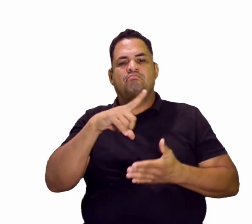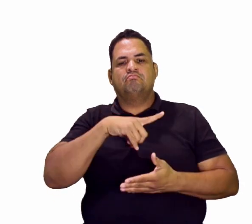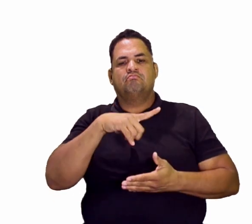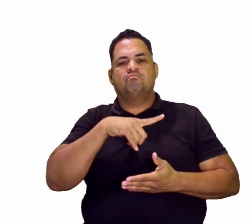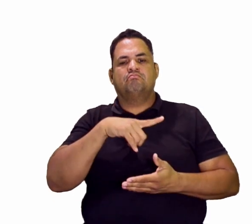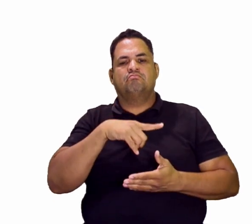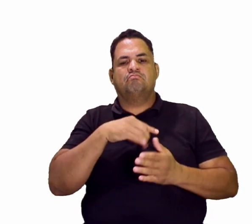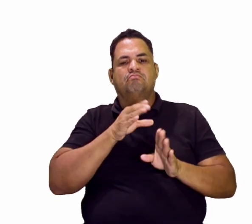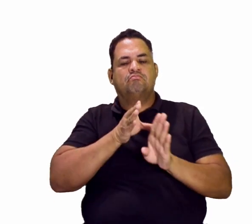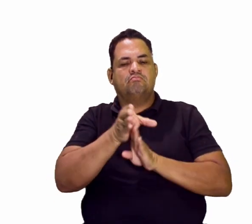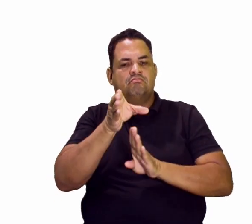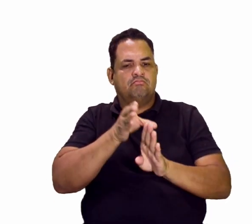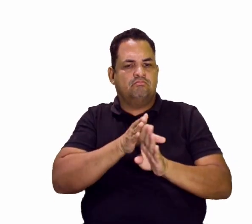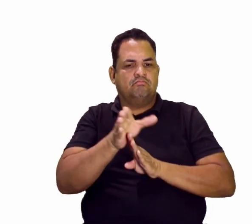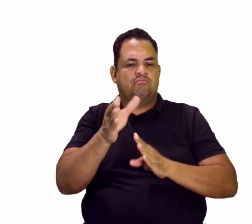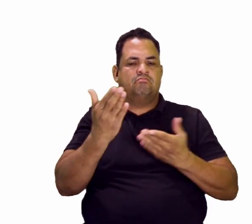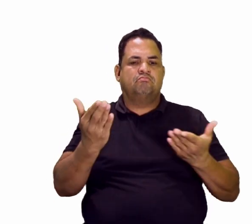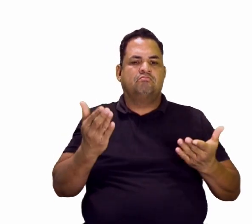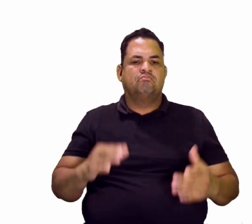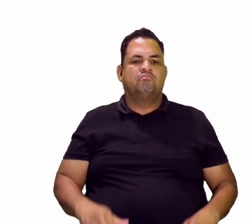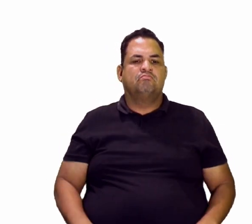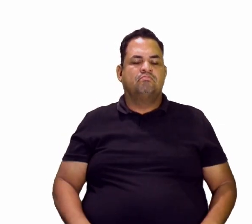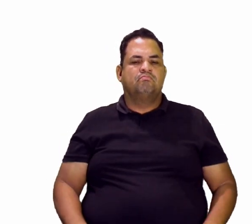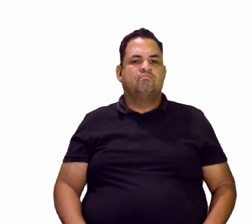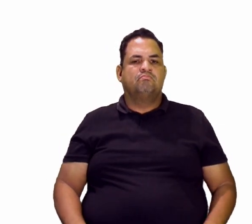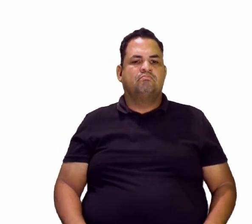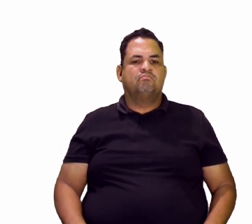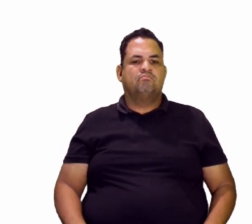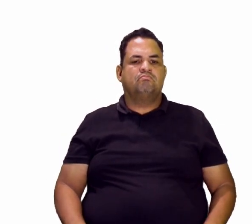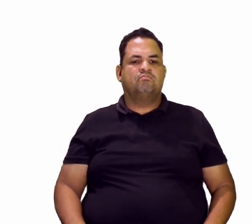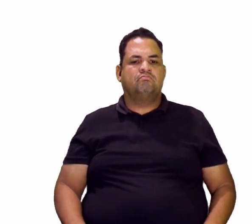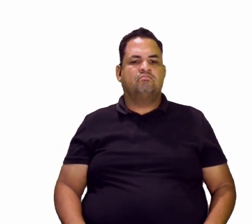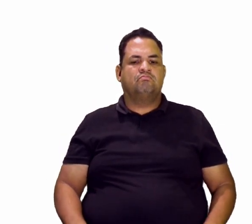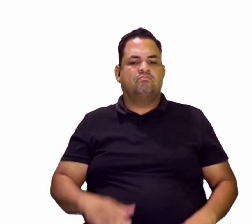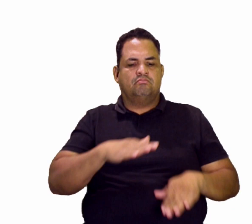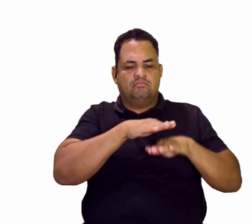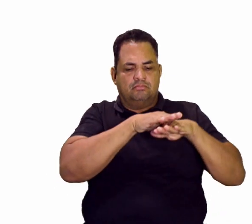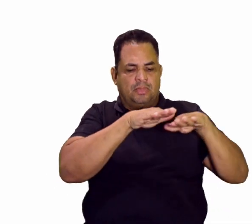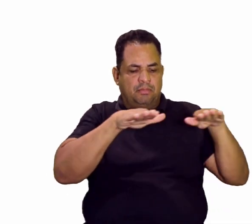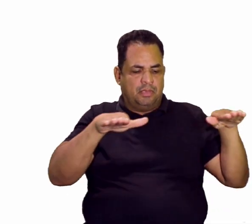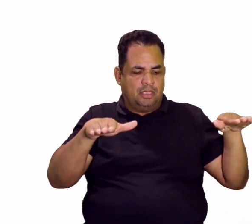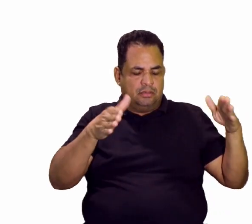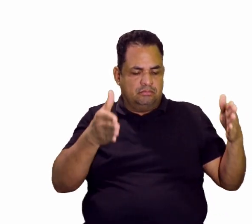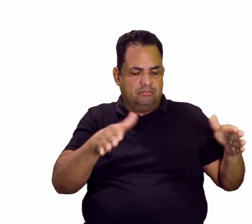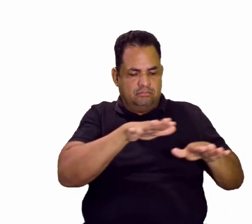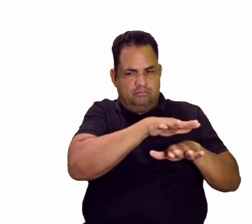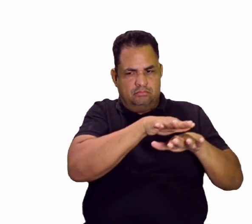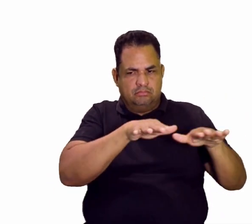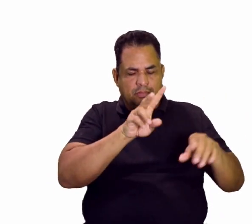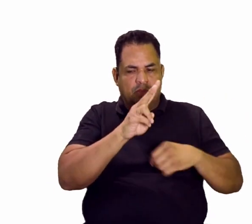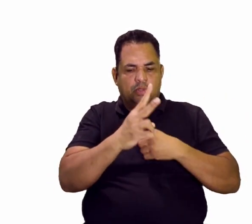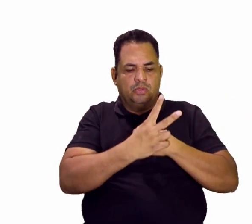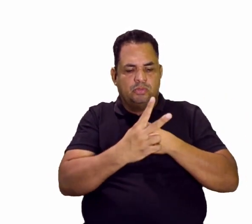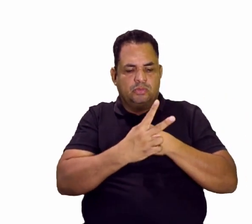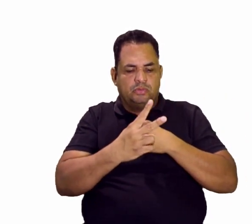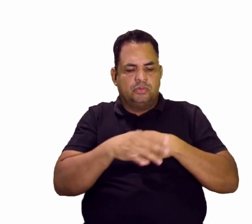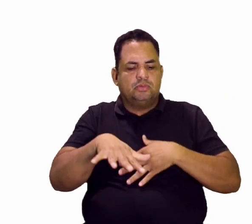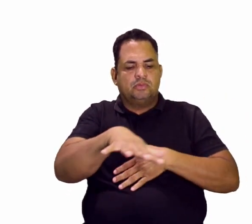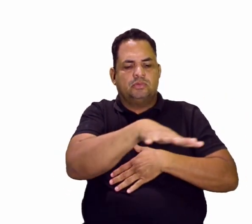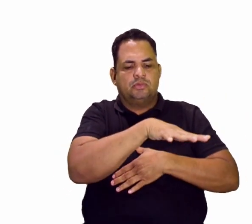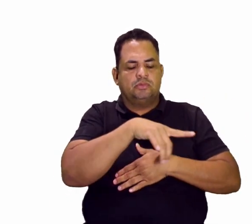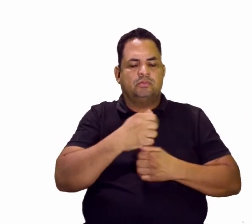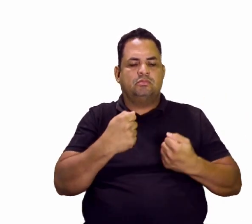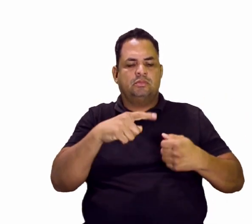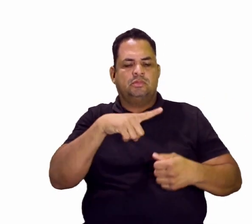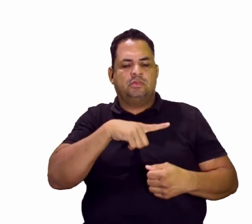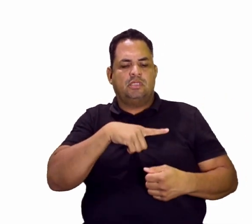aquelas recomendações, né? De tampar todos os ambientes onde